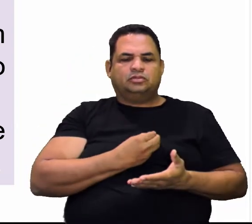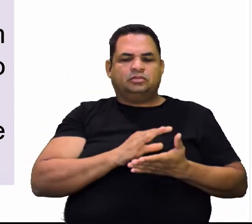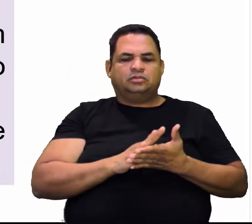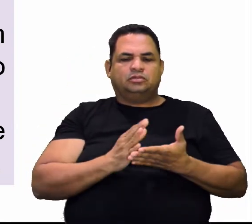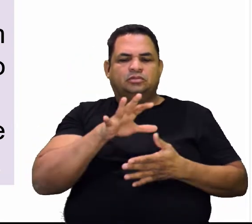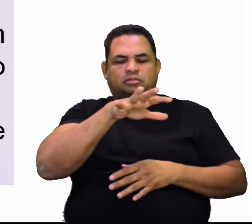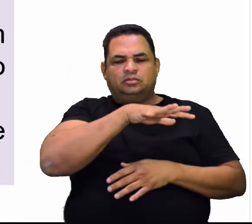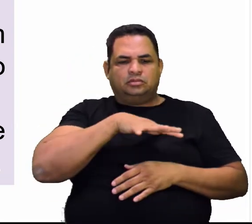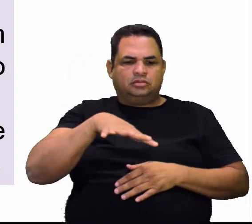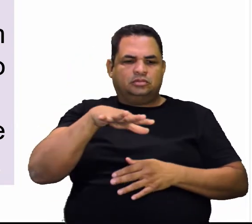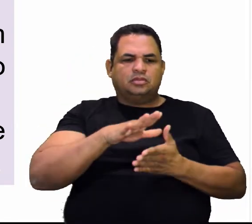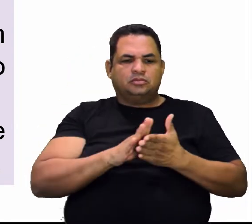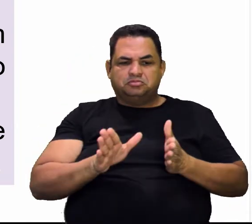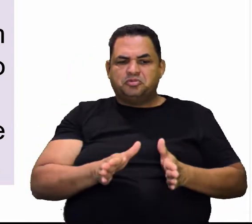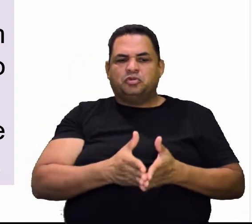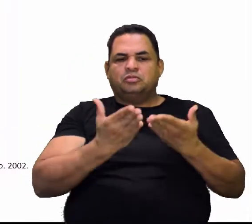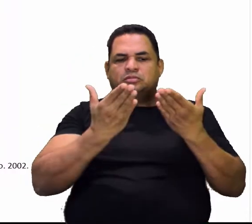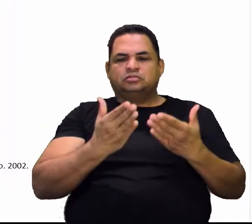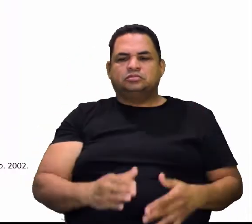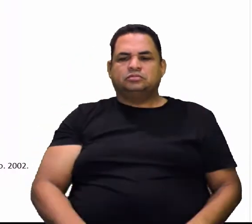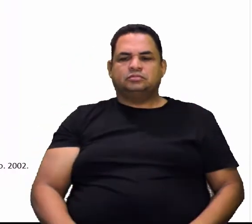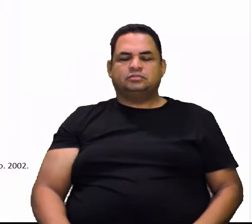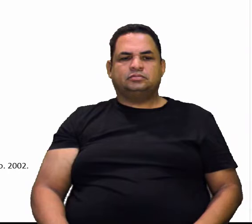que eram os plebeus.